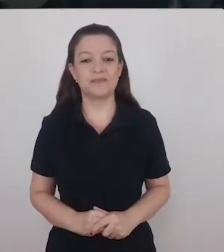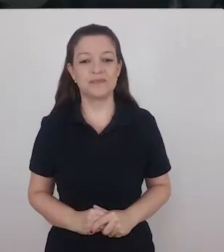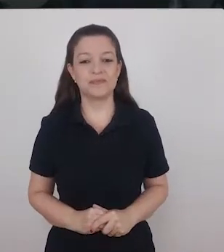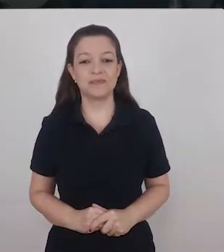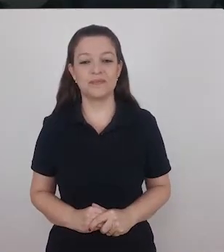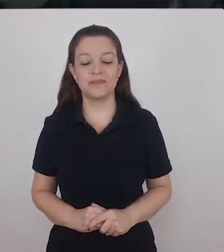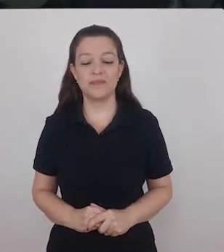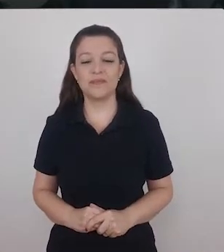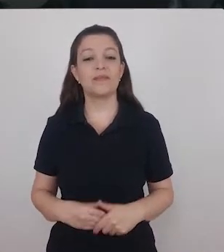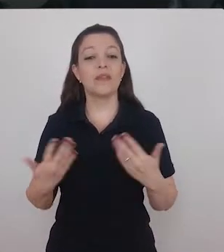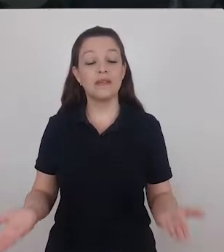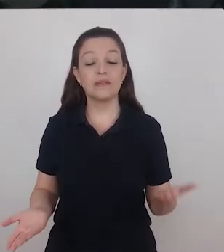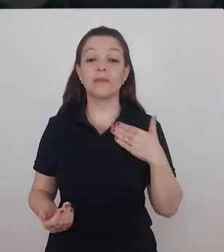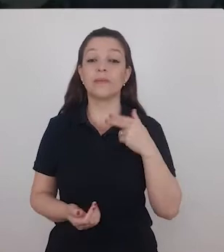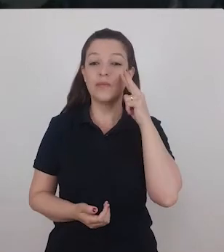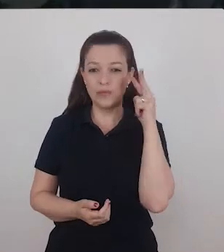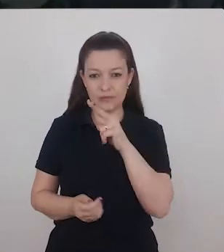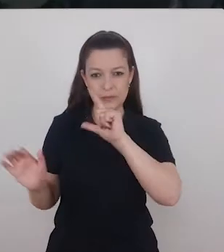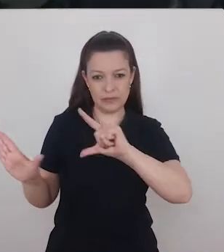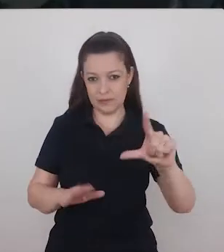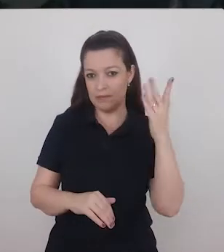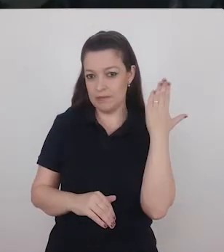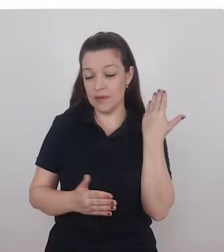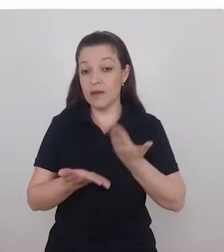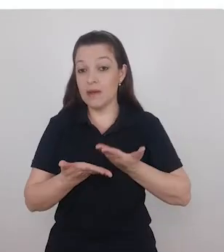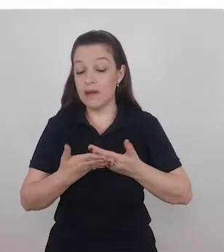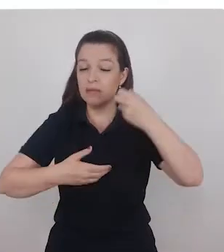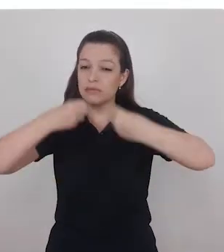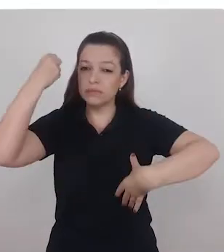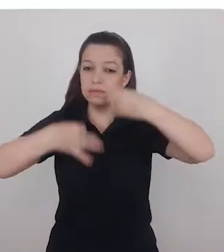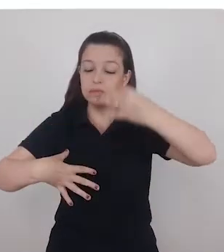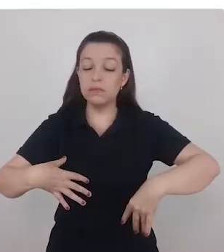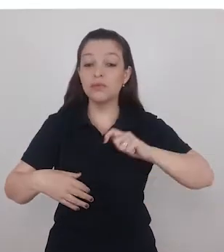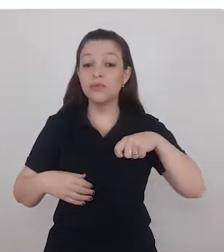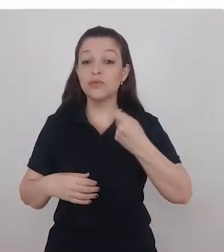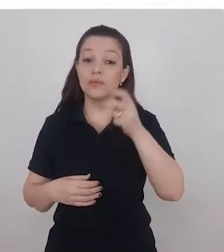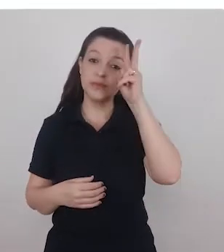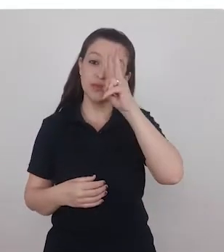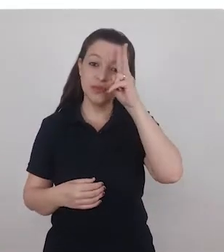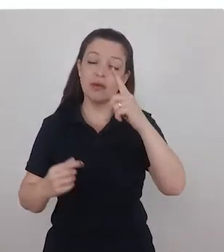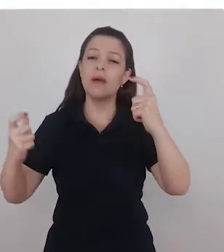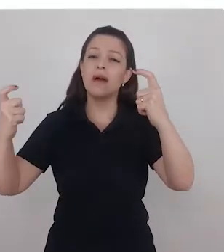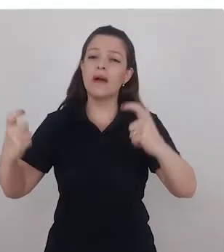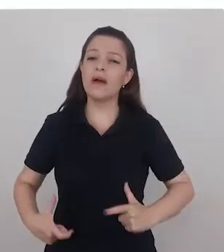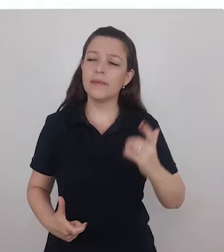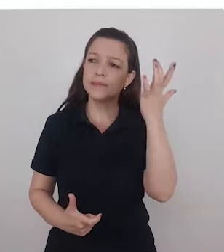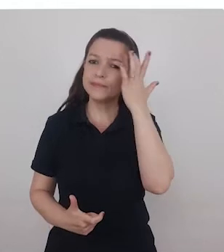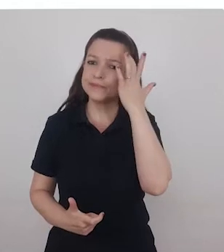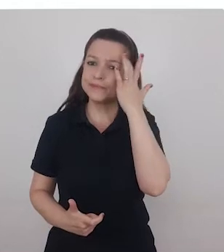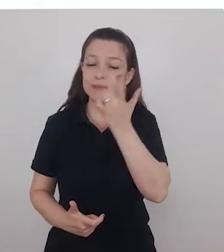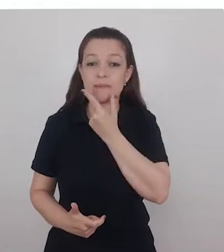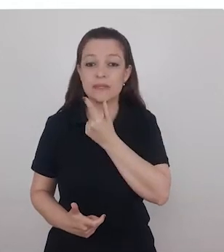vamos lá. Na aula da semana, vocês ouviram um pouquinho sobre a história Cadê o Juízo do Menino?